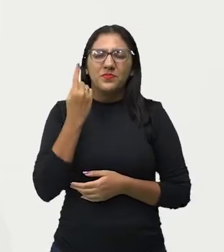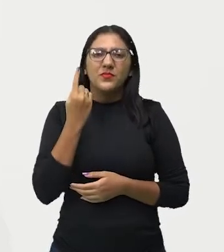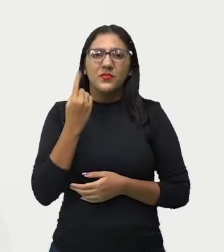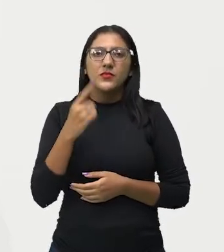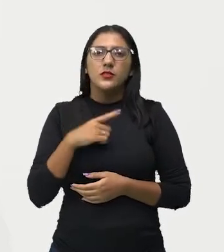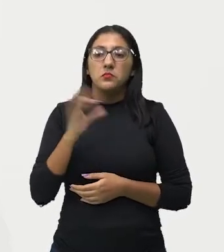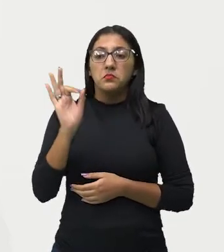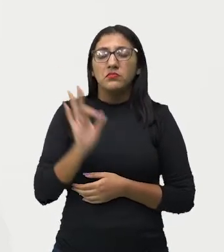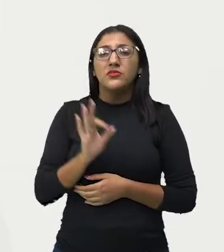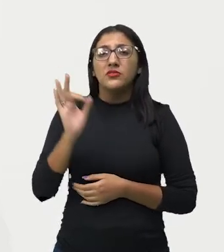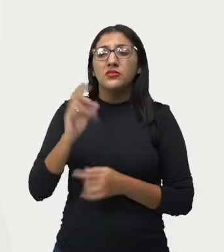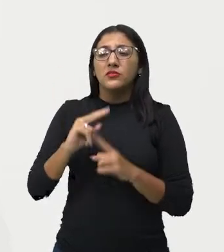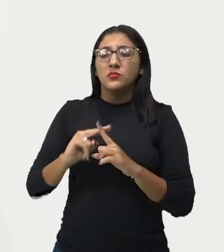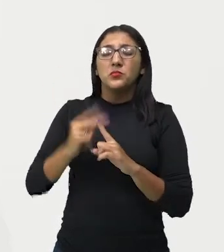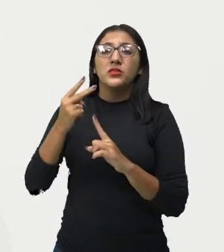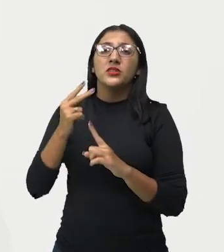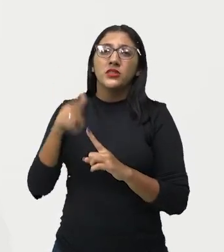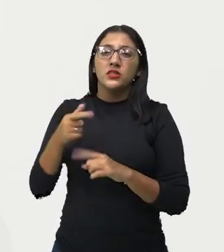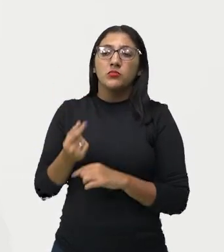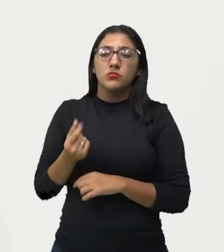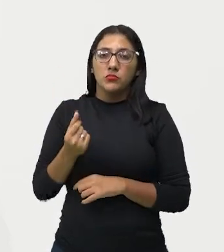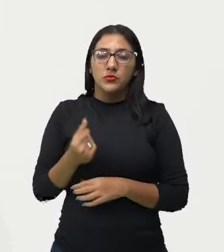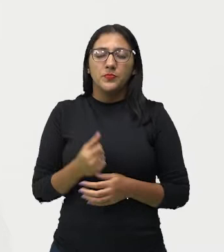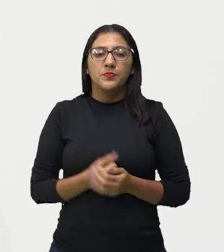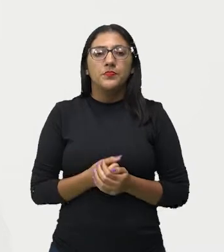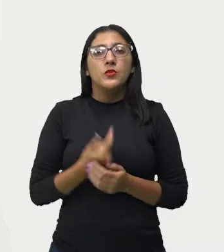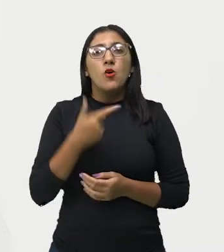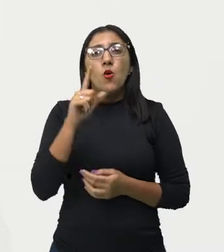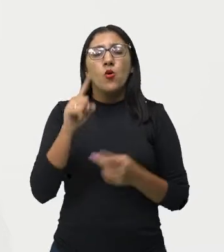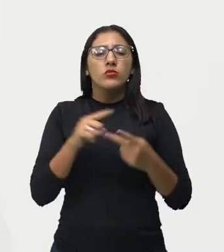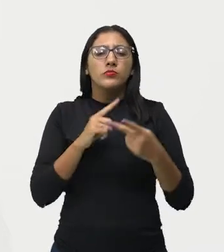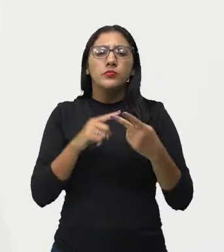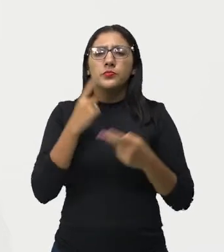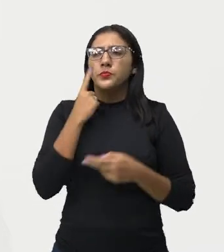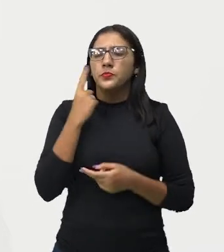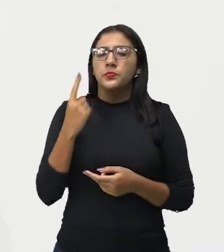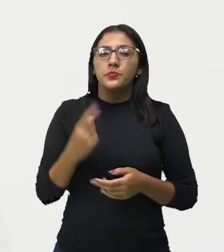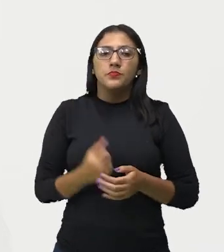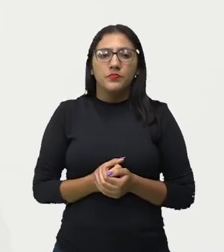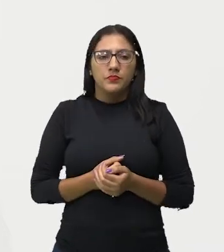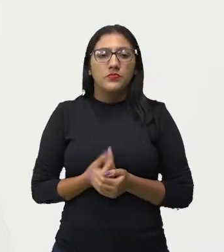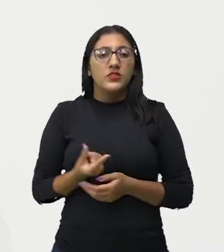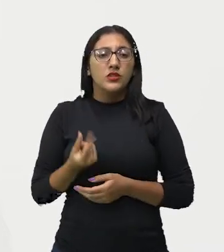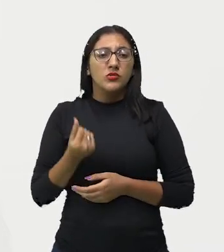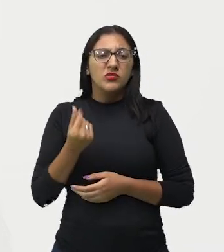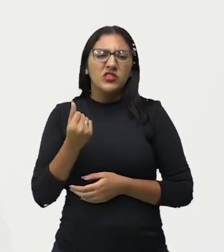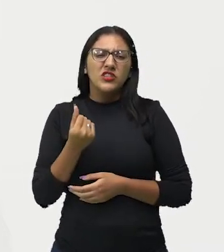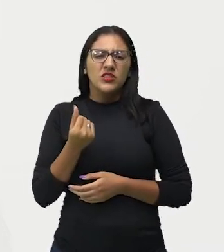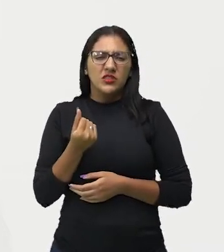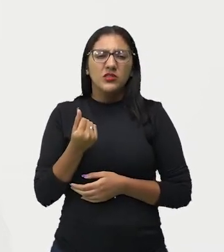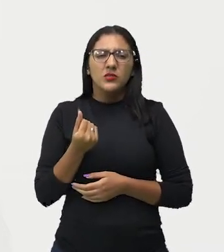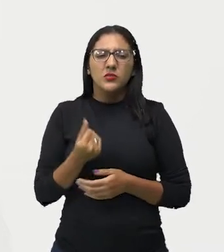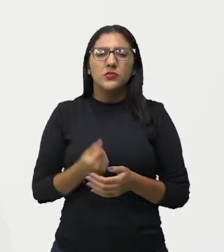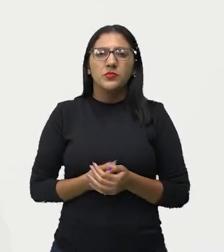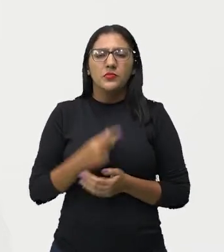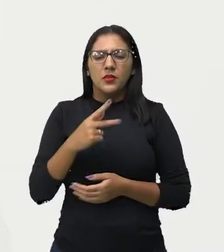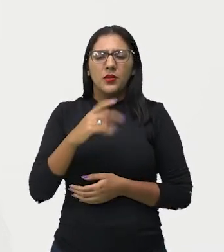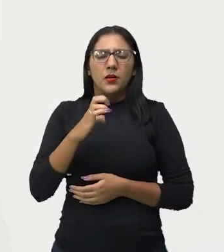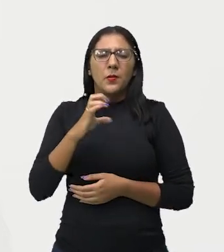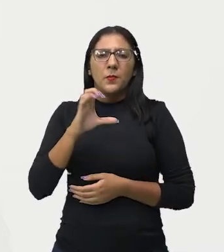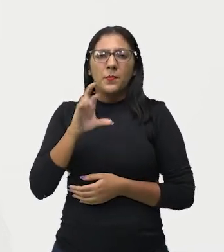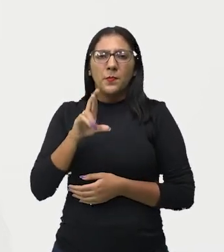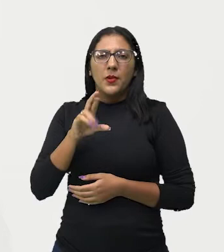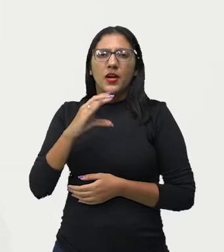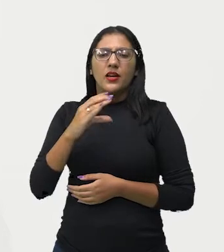uma porcentagem sobre um valor. Outra definição diz assim, ó, é um valor percentual. Falou valor